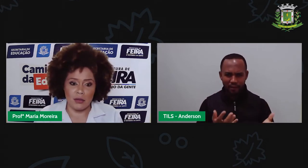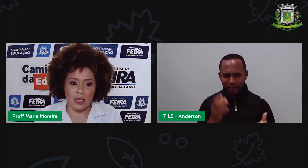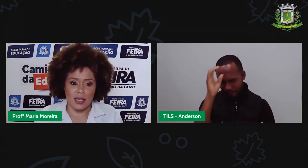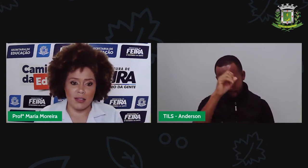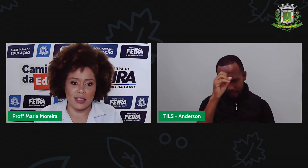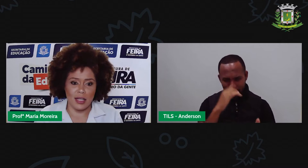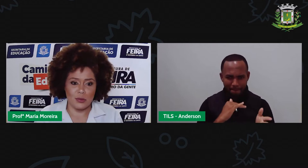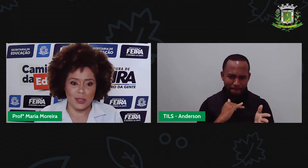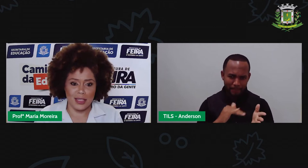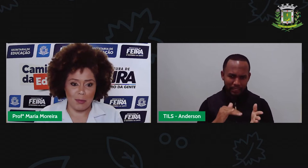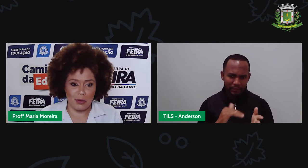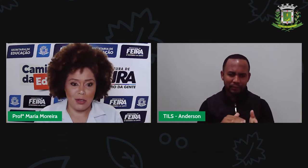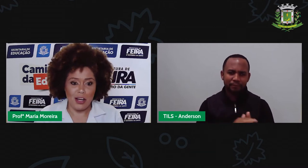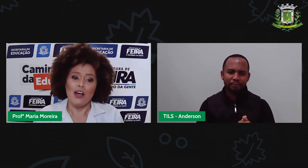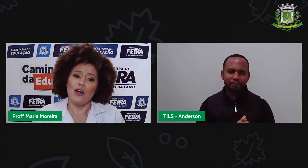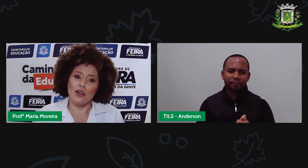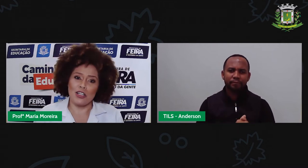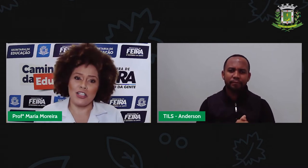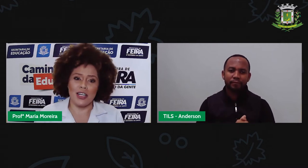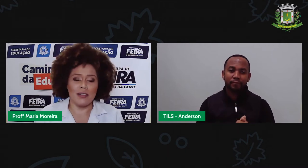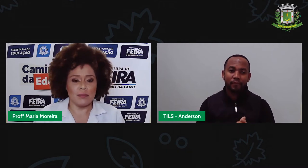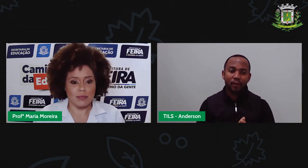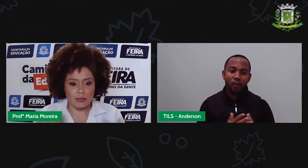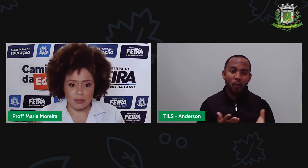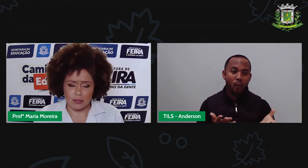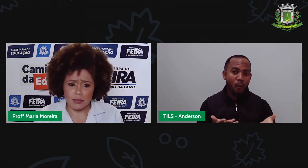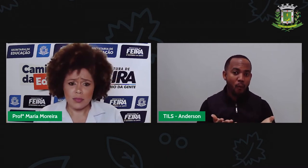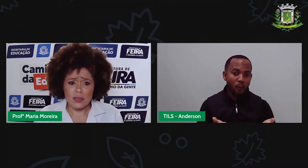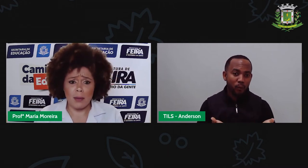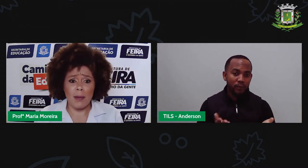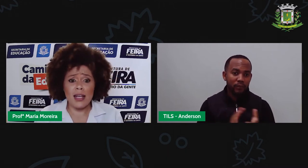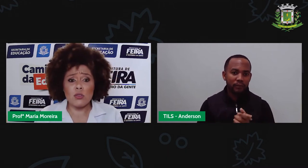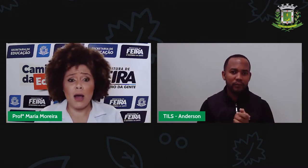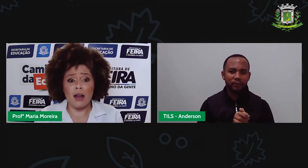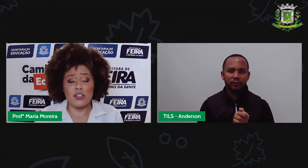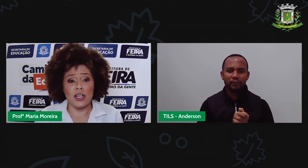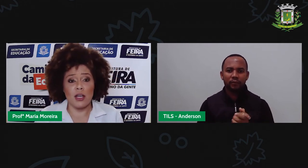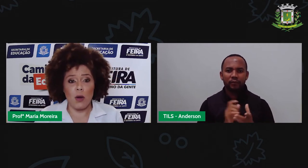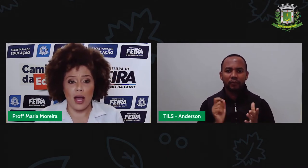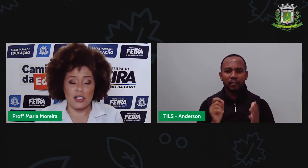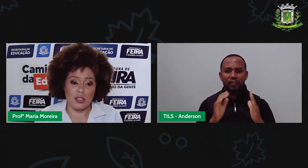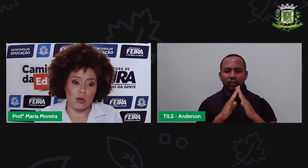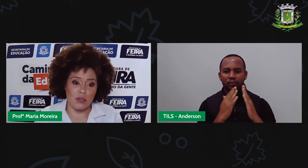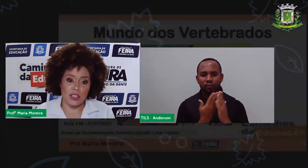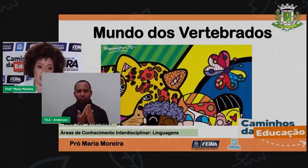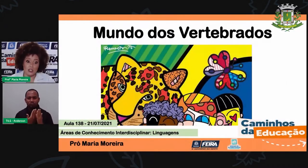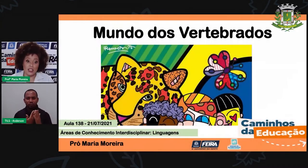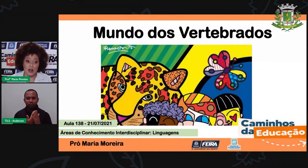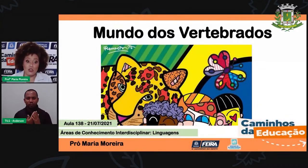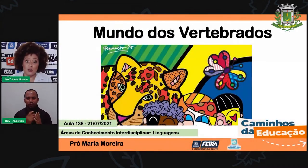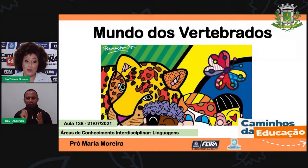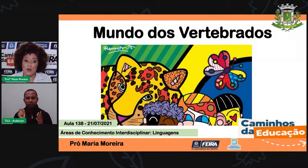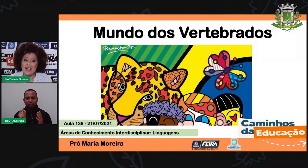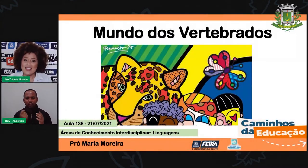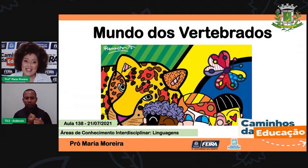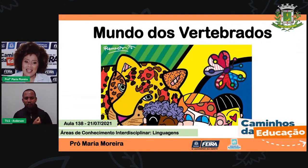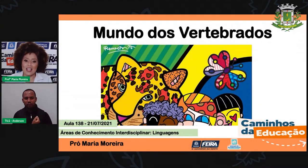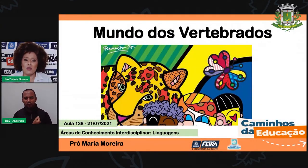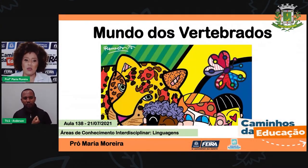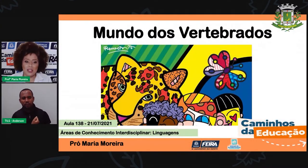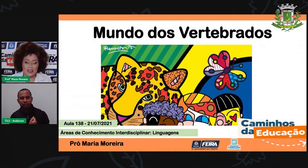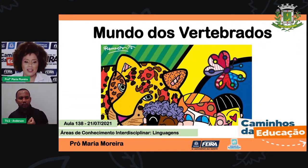inscrever aí no canal da Seduc, tá bom? Hoje, né? Mais uma aula de linguagens com vocês, nossa aula de número